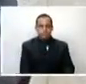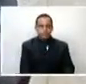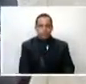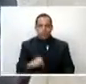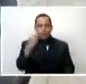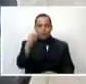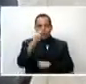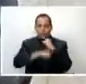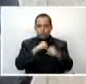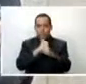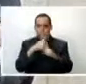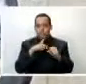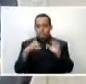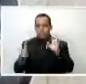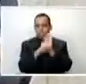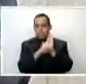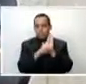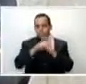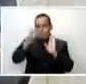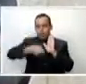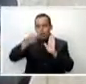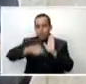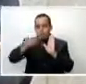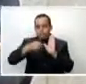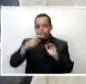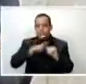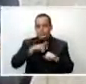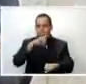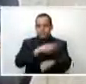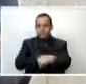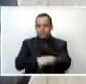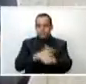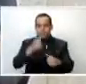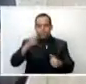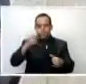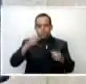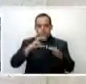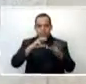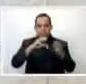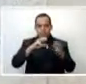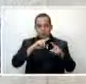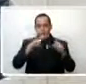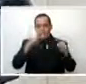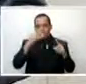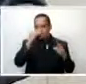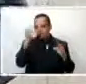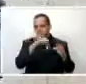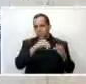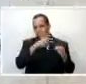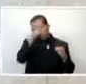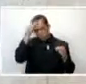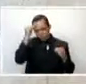8 anos existe o decreto obrigando a ter os banheiros químicos e a prefeitura ignora. Em junho do ano passado,